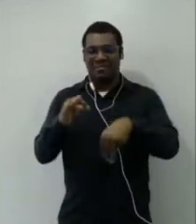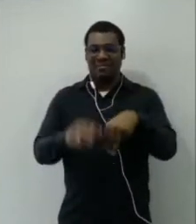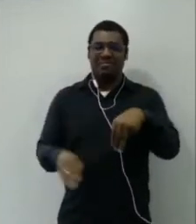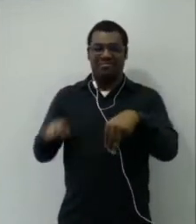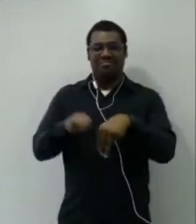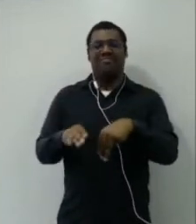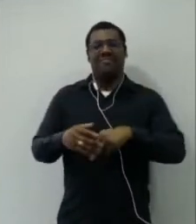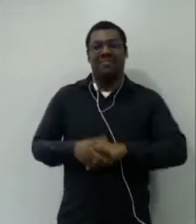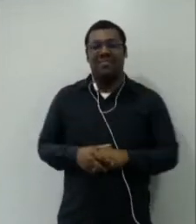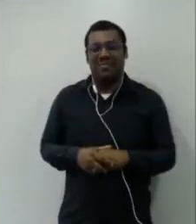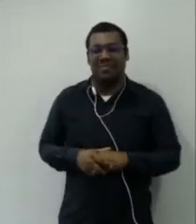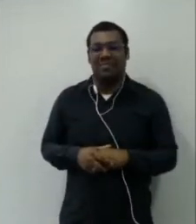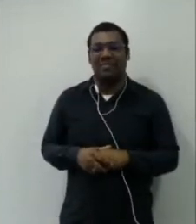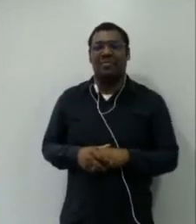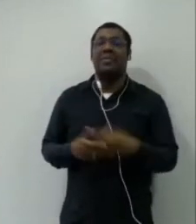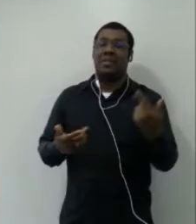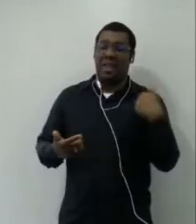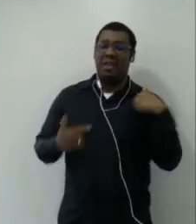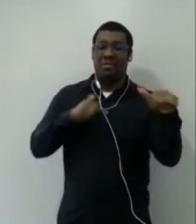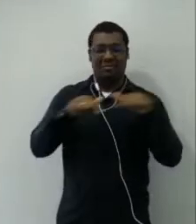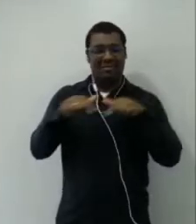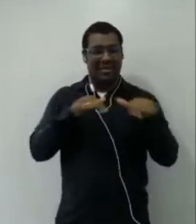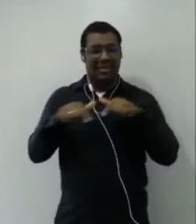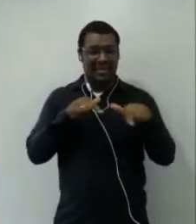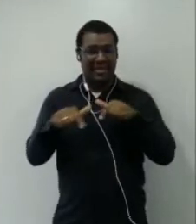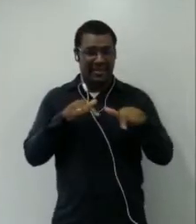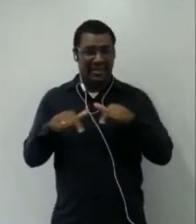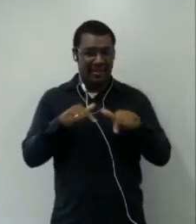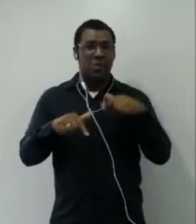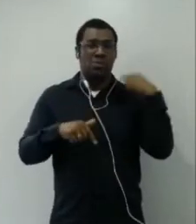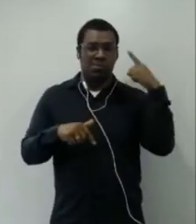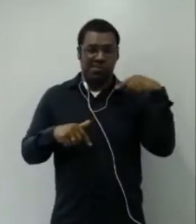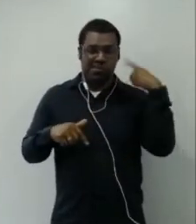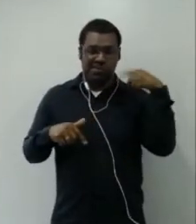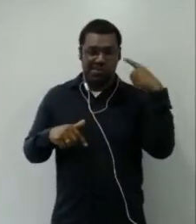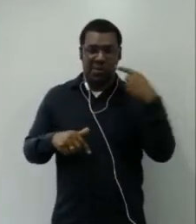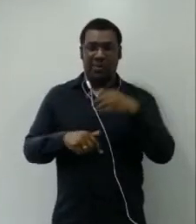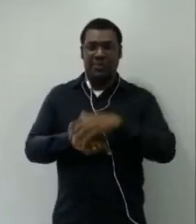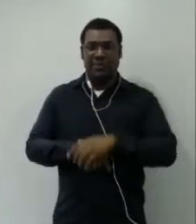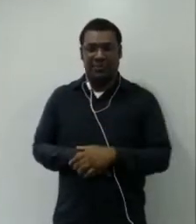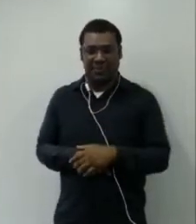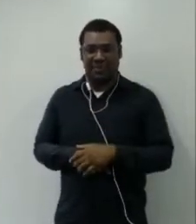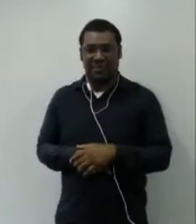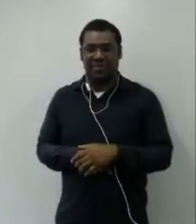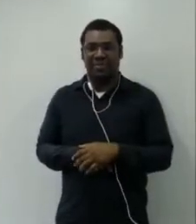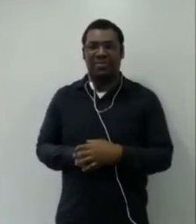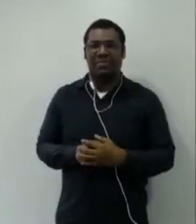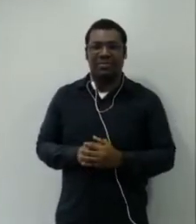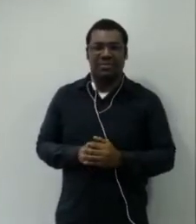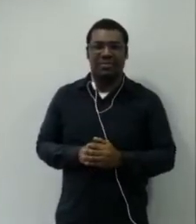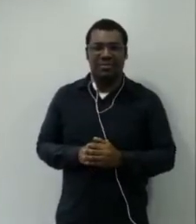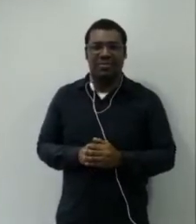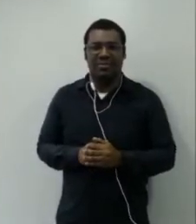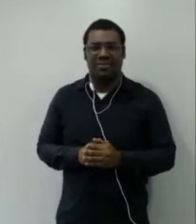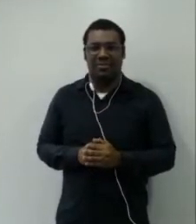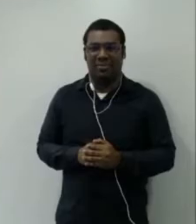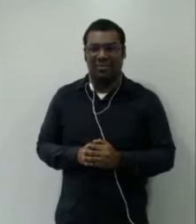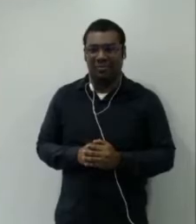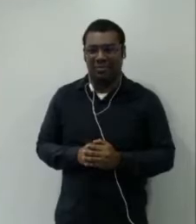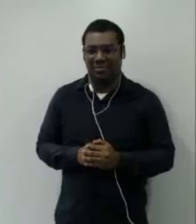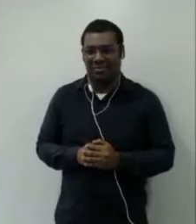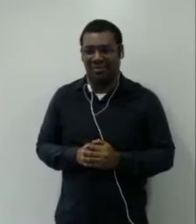no desempenhar do meu trabalho de forma sempre diferenciada, com uma